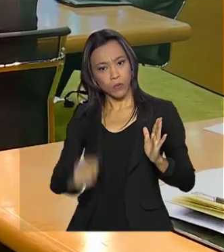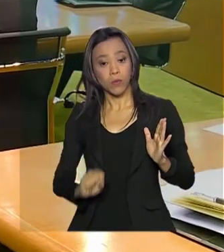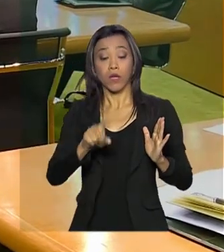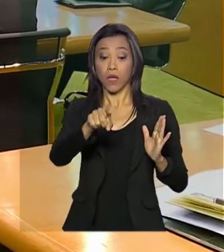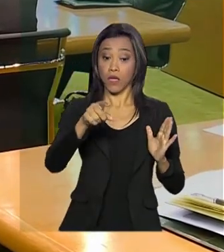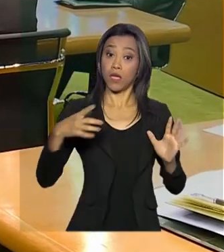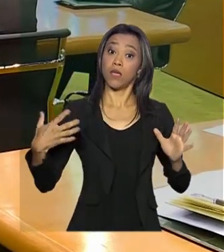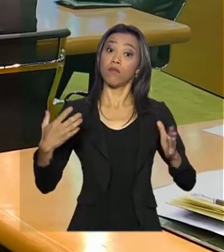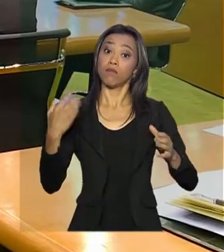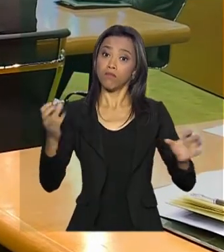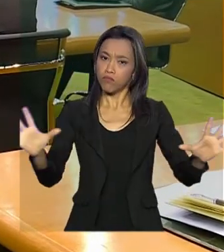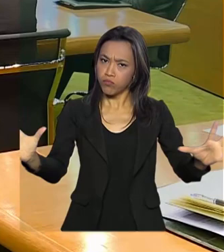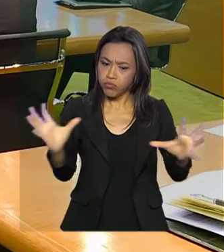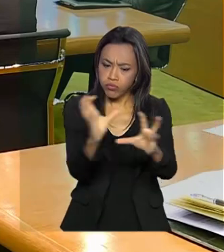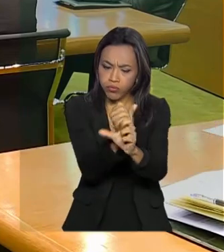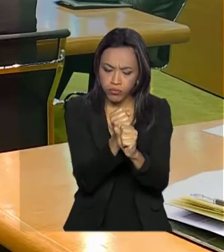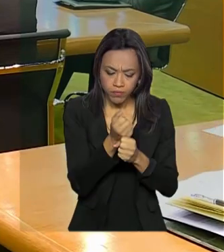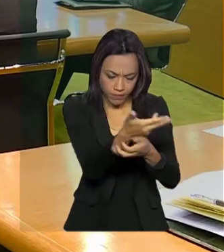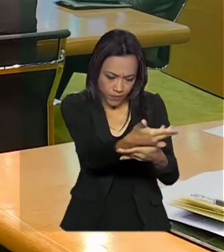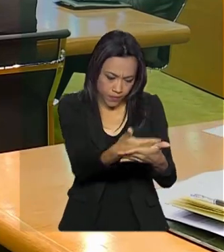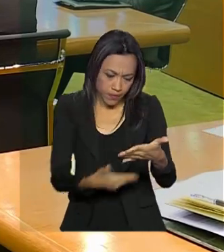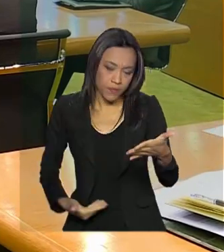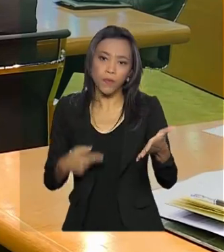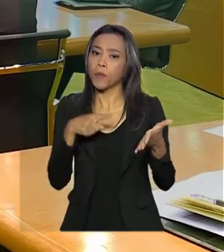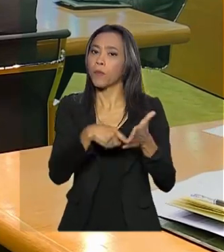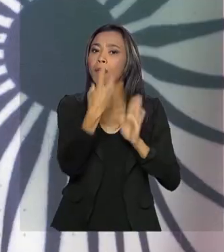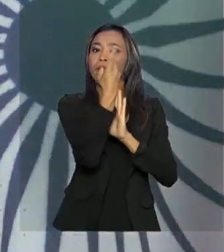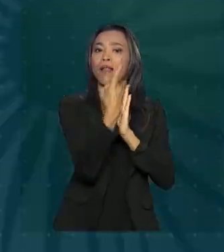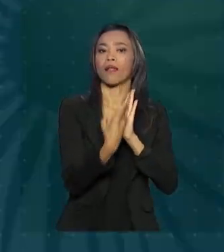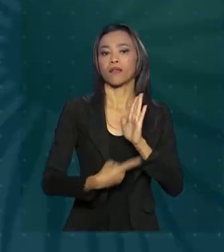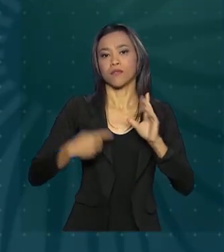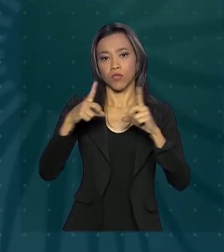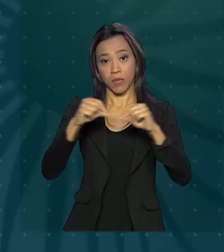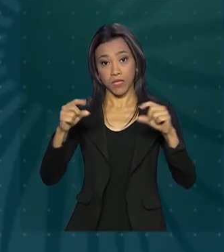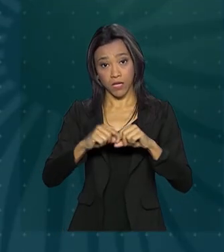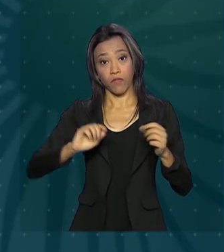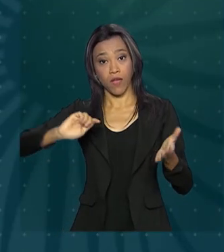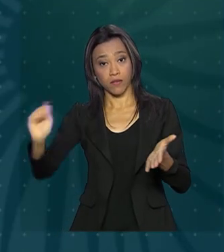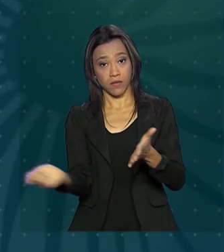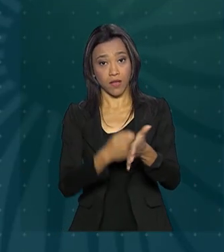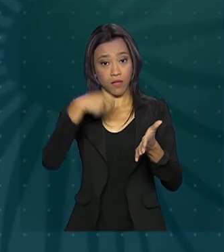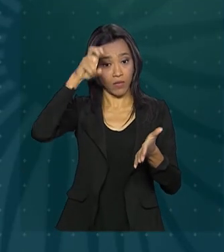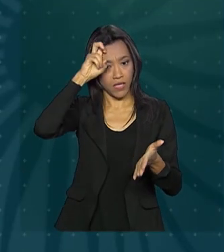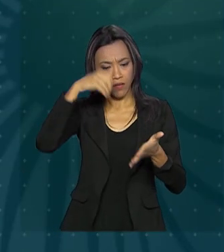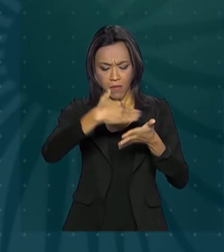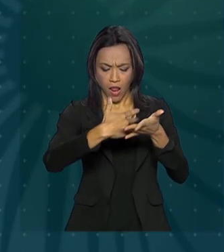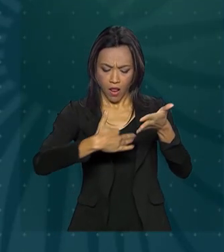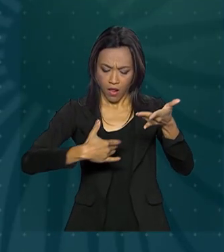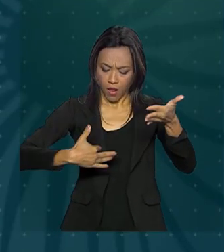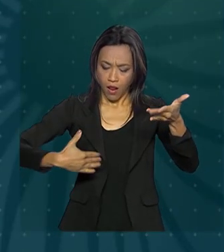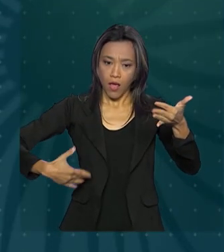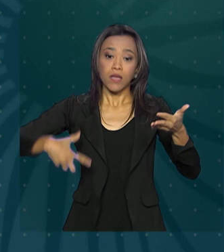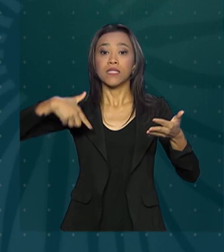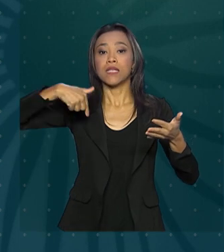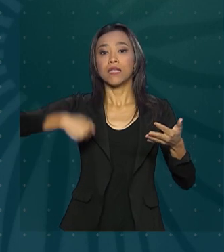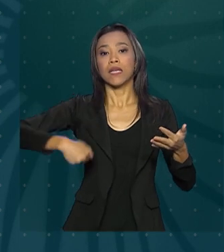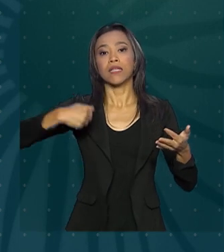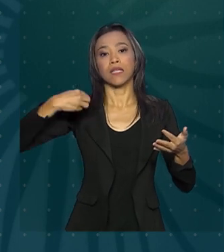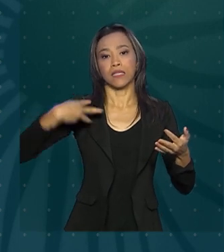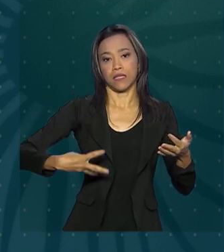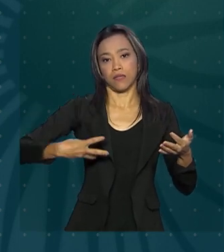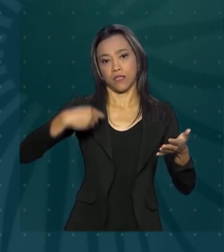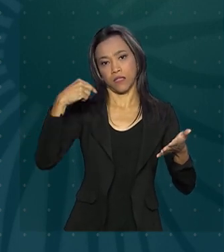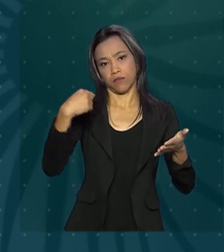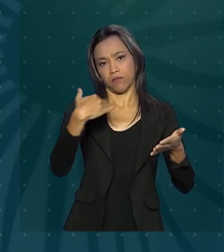de brasília que foi assinada nesta quinta-feira o documento conta com 73 pontos entre